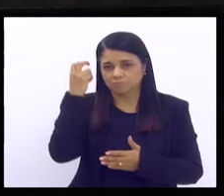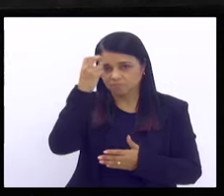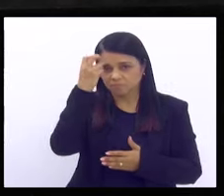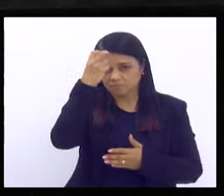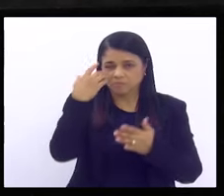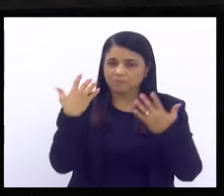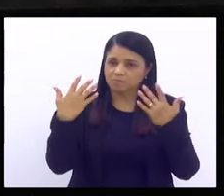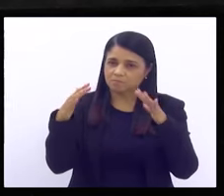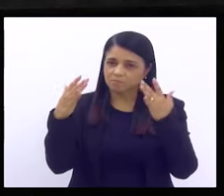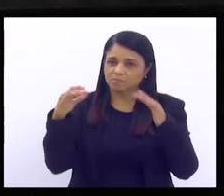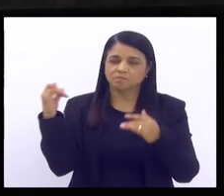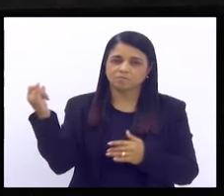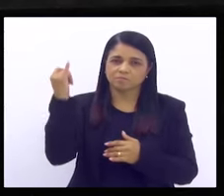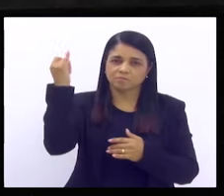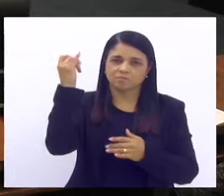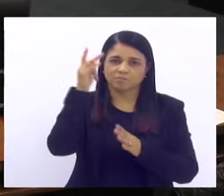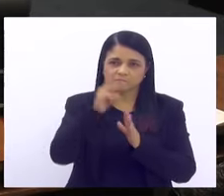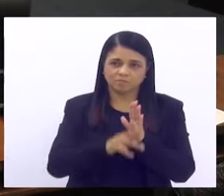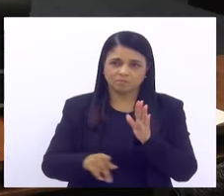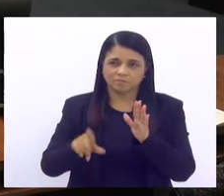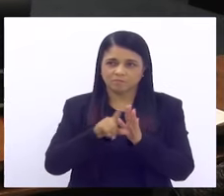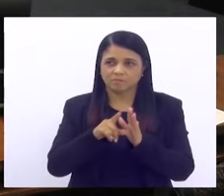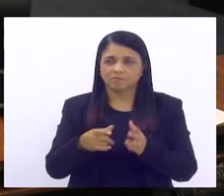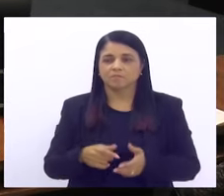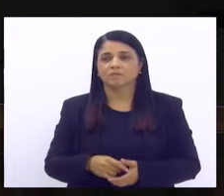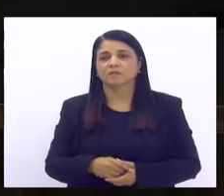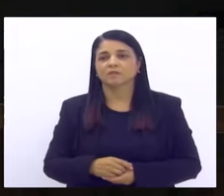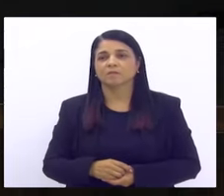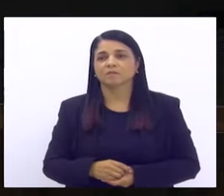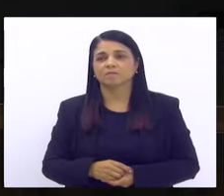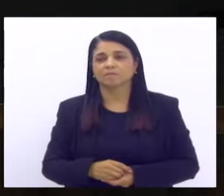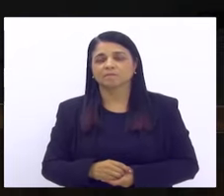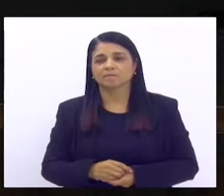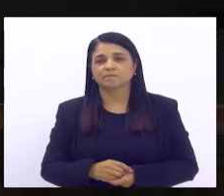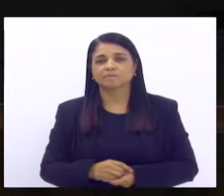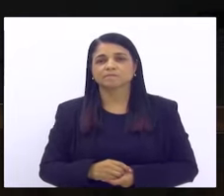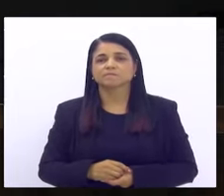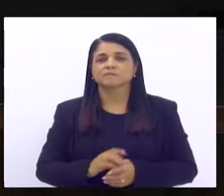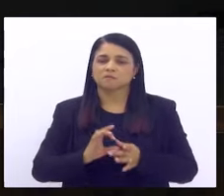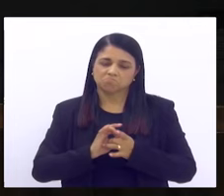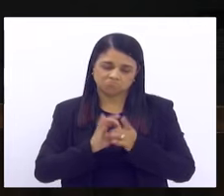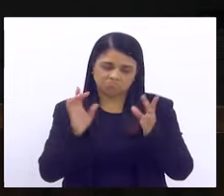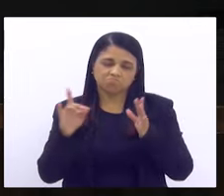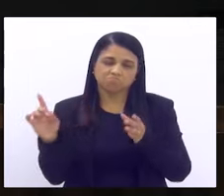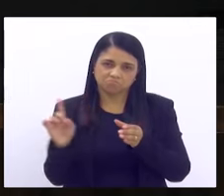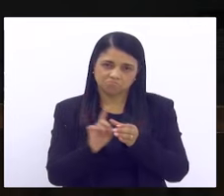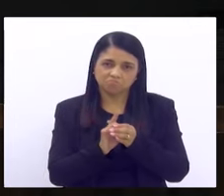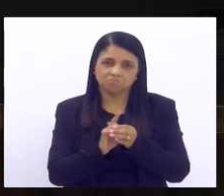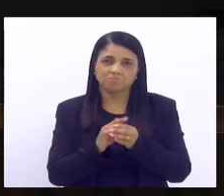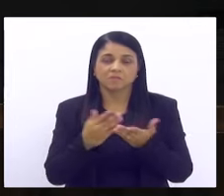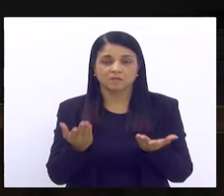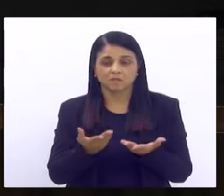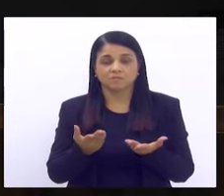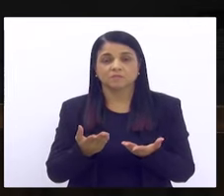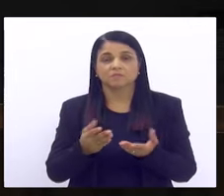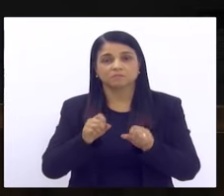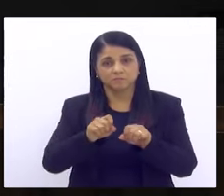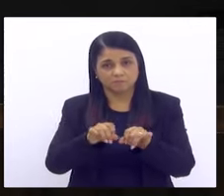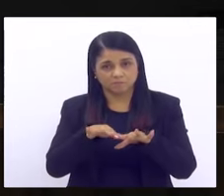parabenizo pelo importante projeto. Já com autoria autorizada. Conforme havia submetido o